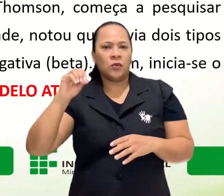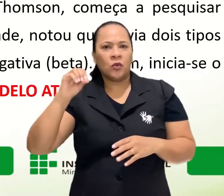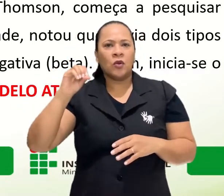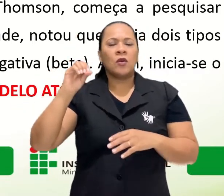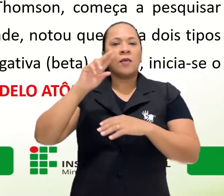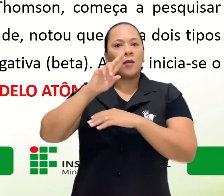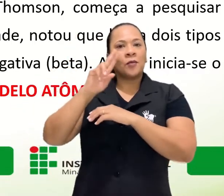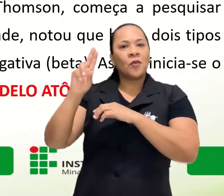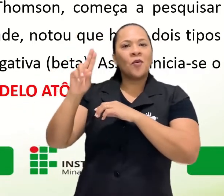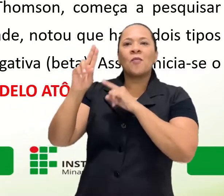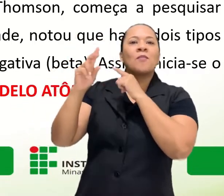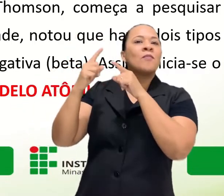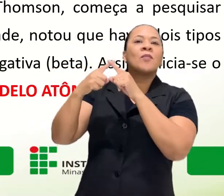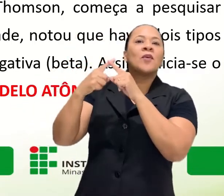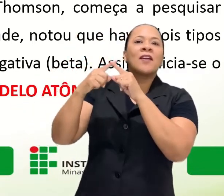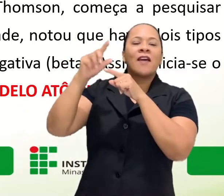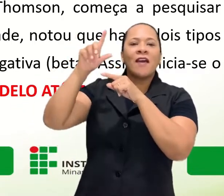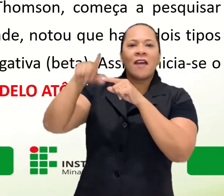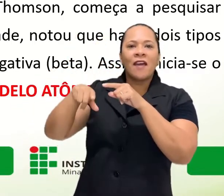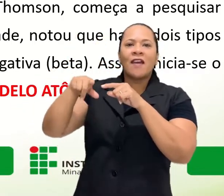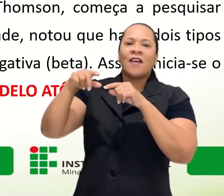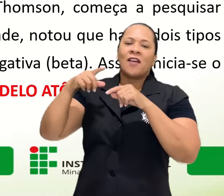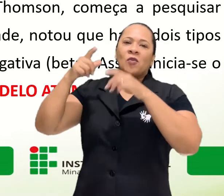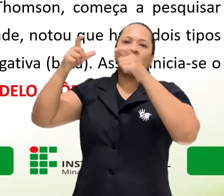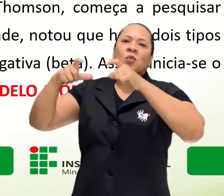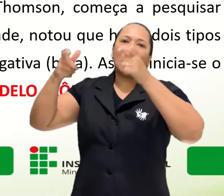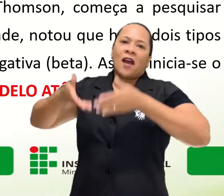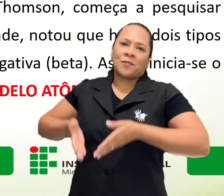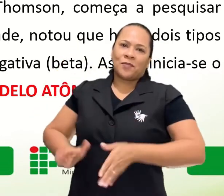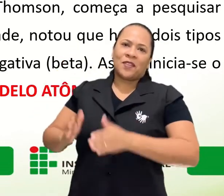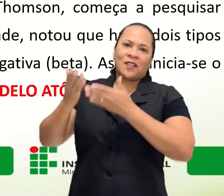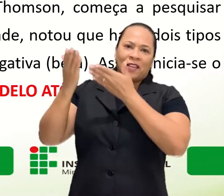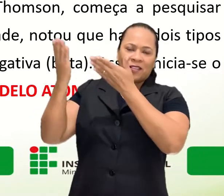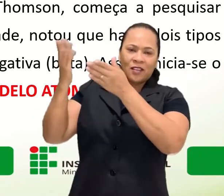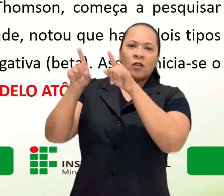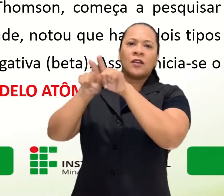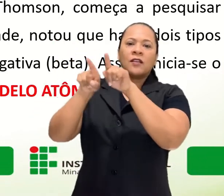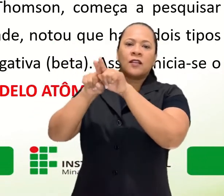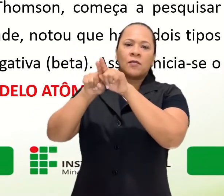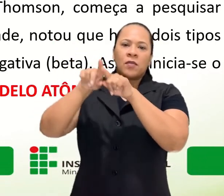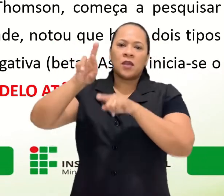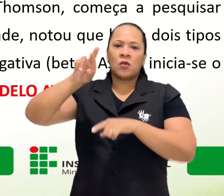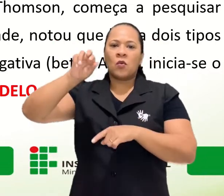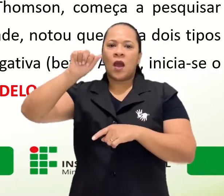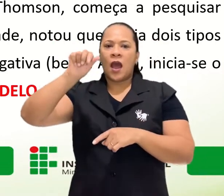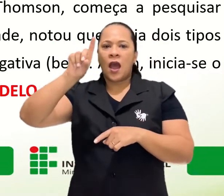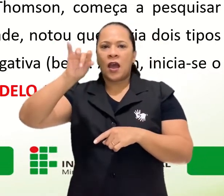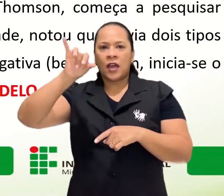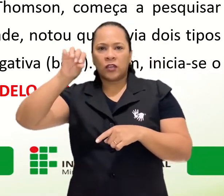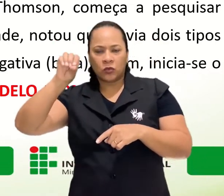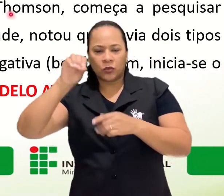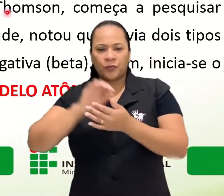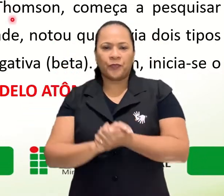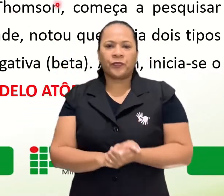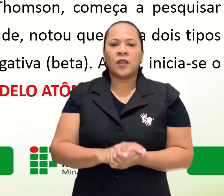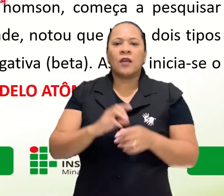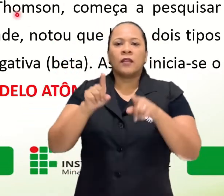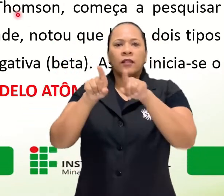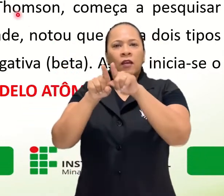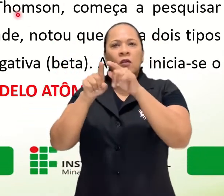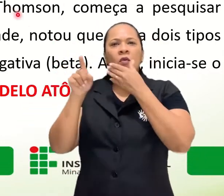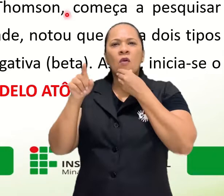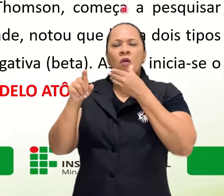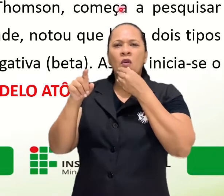que foi assim chamado em homenagem à terra natal de Marie, e também o rádio. Rutherford, convencido